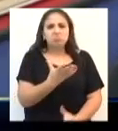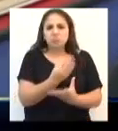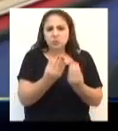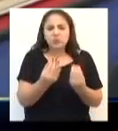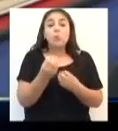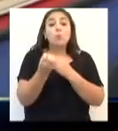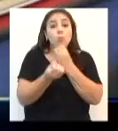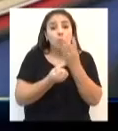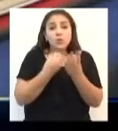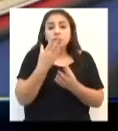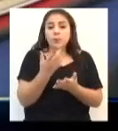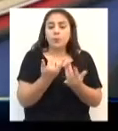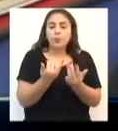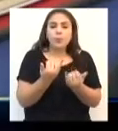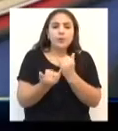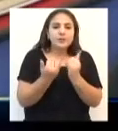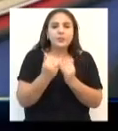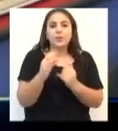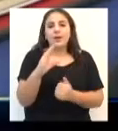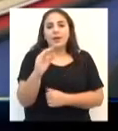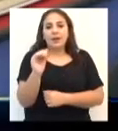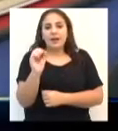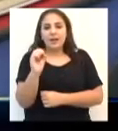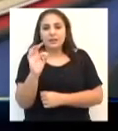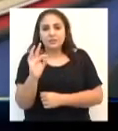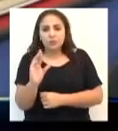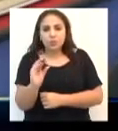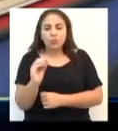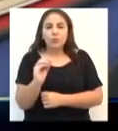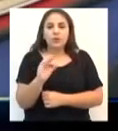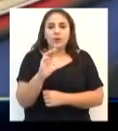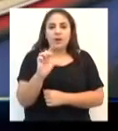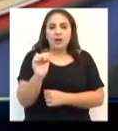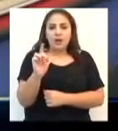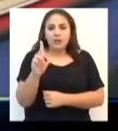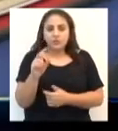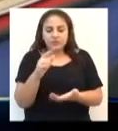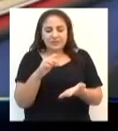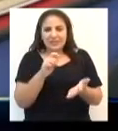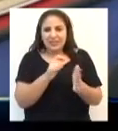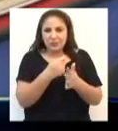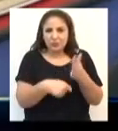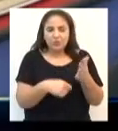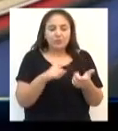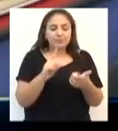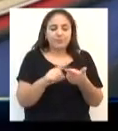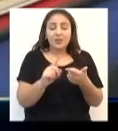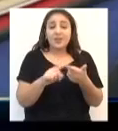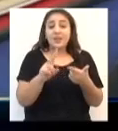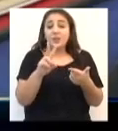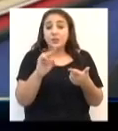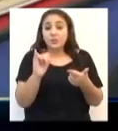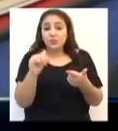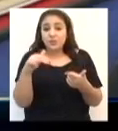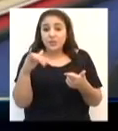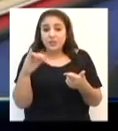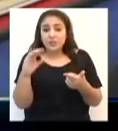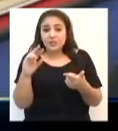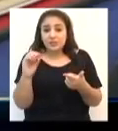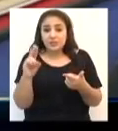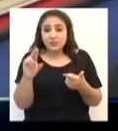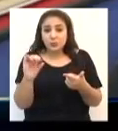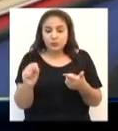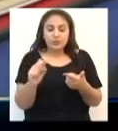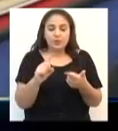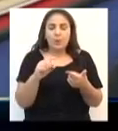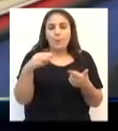de poesia, por exemplo, Castro Alves, li muito. Gosto muito de Vinícius de Moraes, e tudo